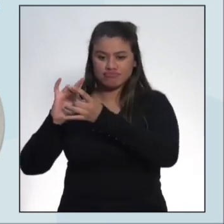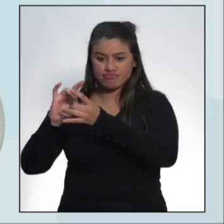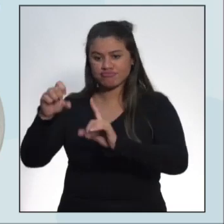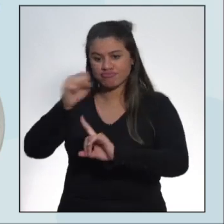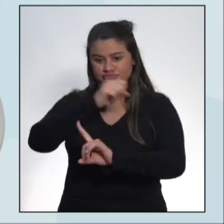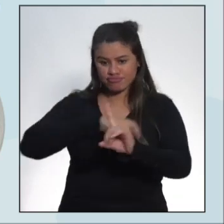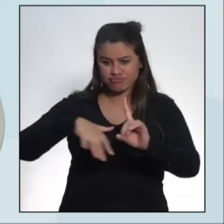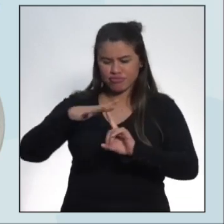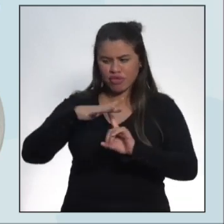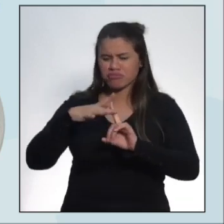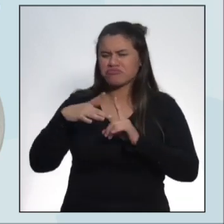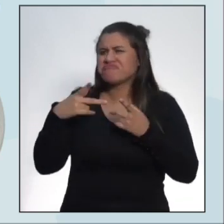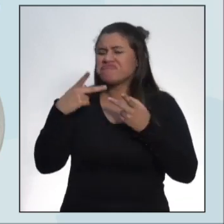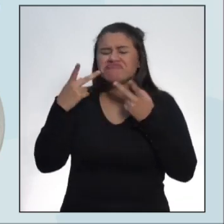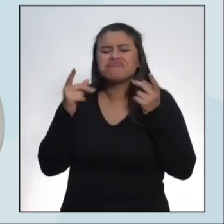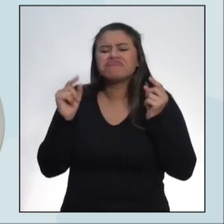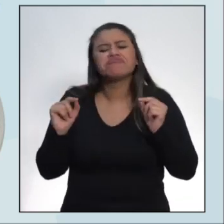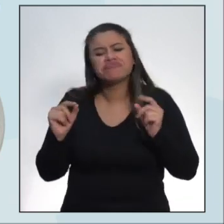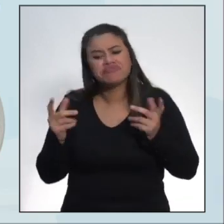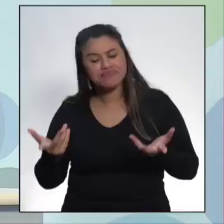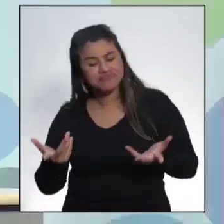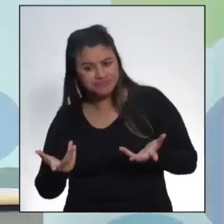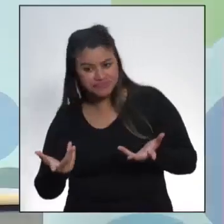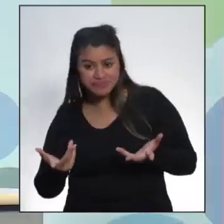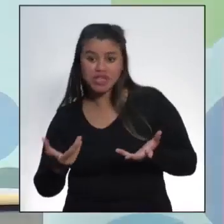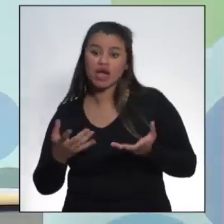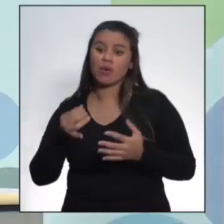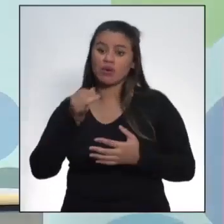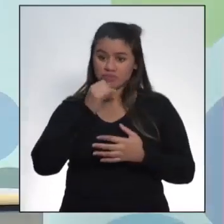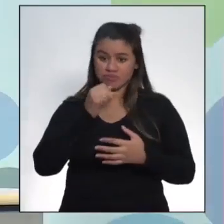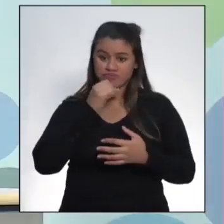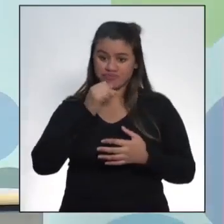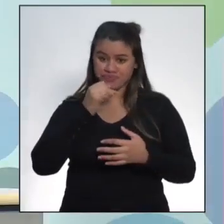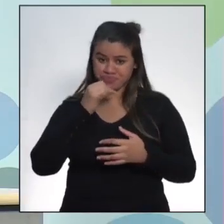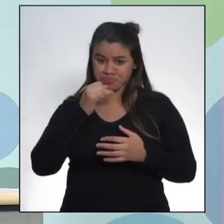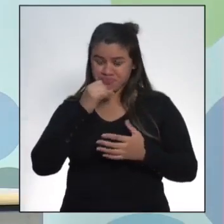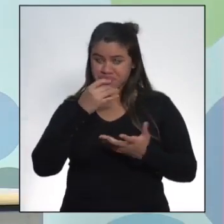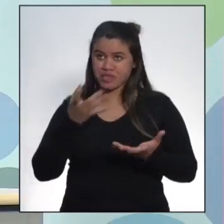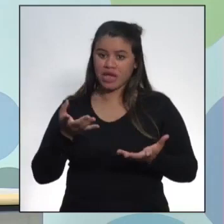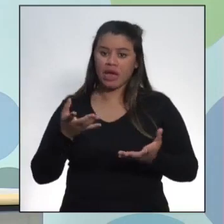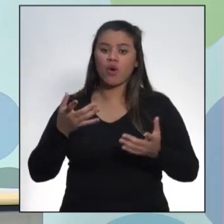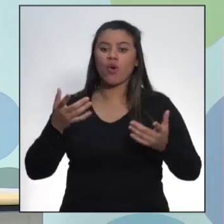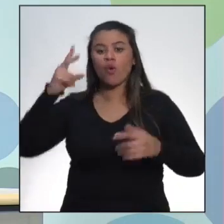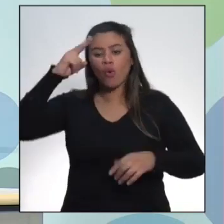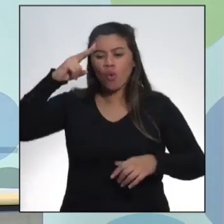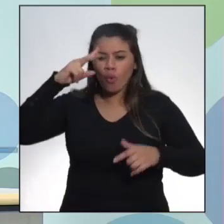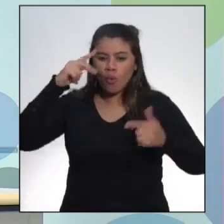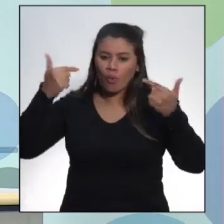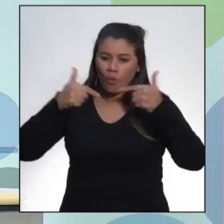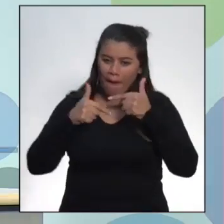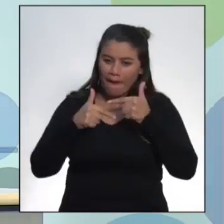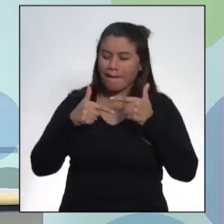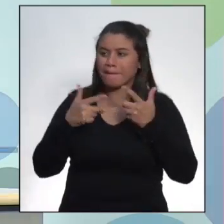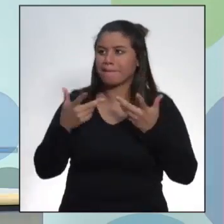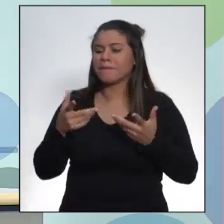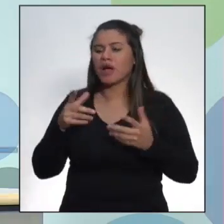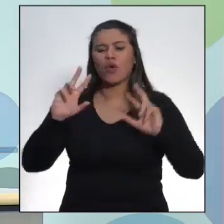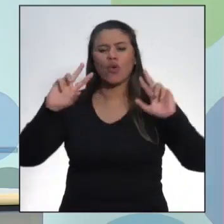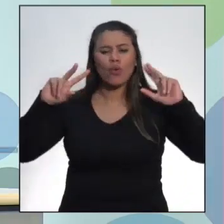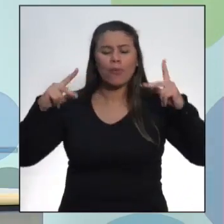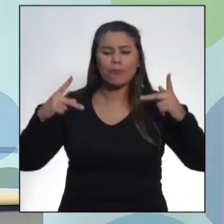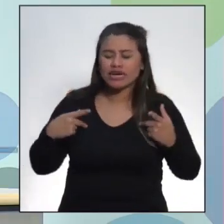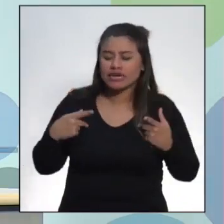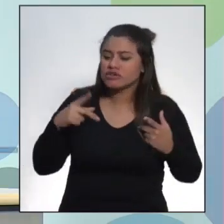Do que eu estou falando? Eu estou falando assim, uma comédia de costumes, na realidade, eles pegam tipos humanos,